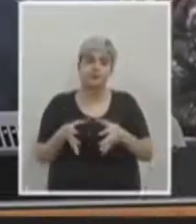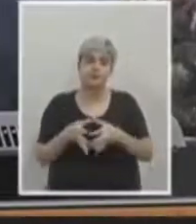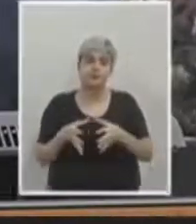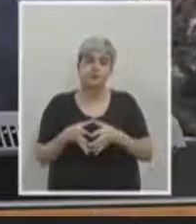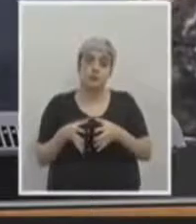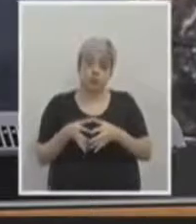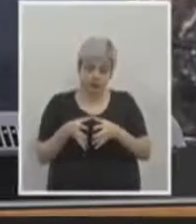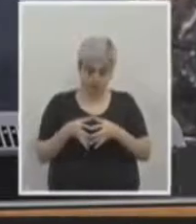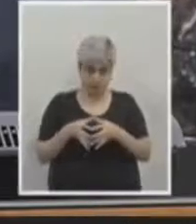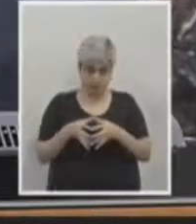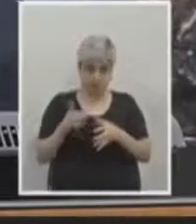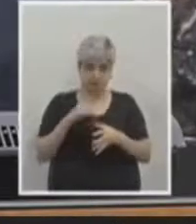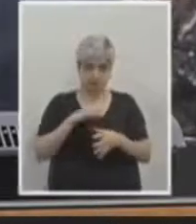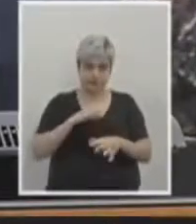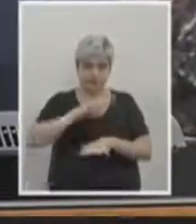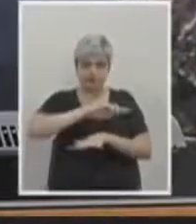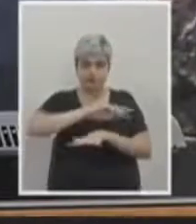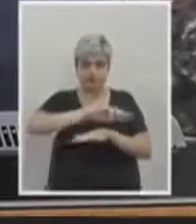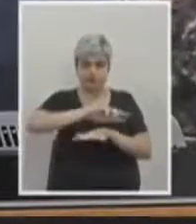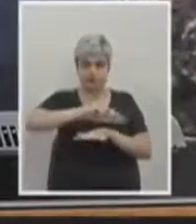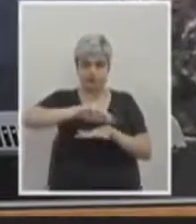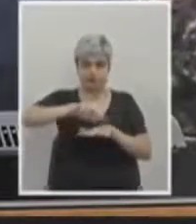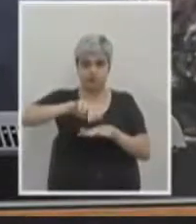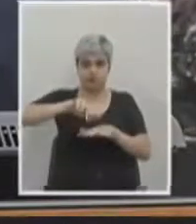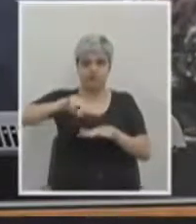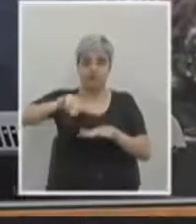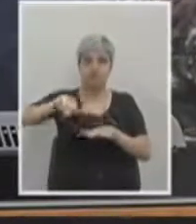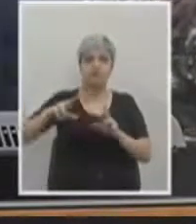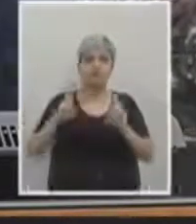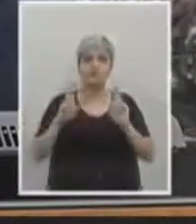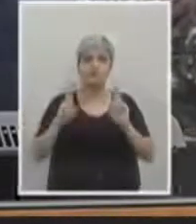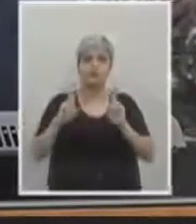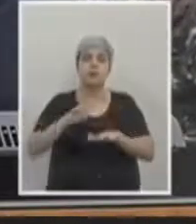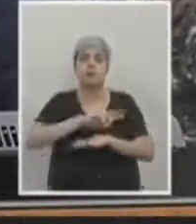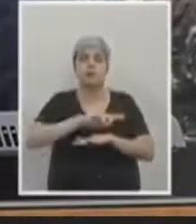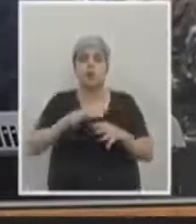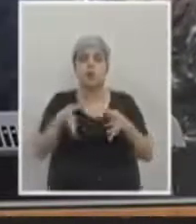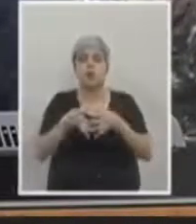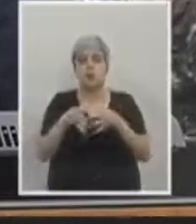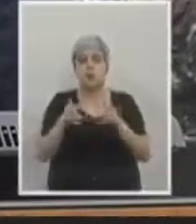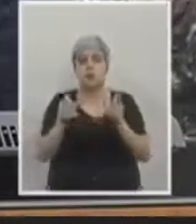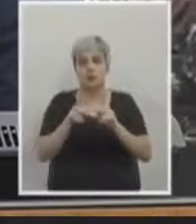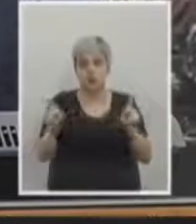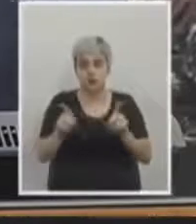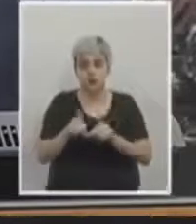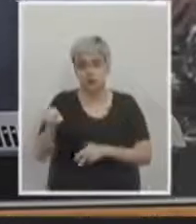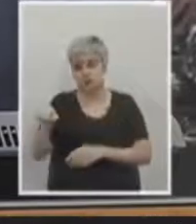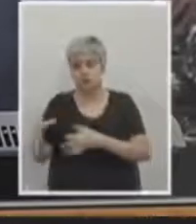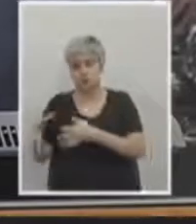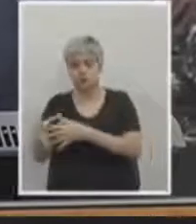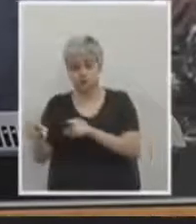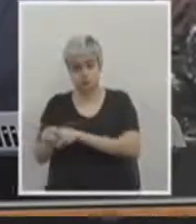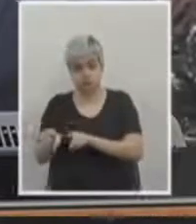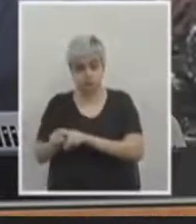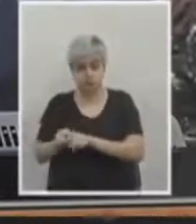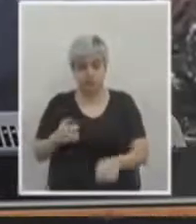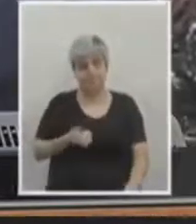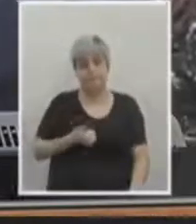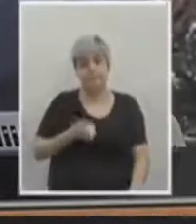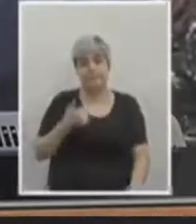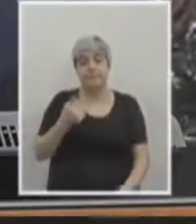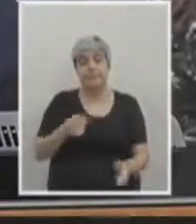Nessa comissão, por várias vezes, nós tivemos aqui representantes das associações, professores designados. Pela primeira vez nessa